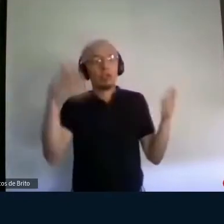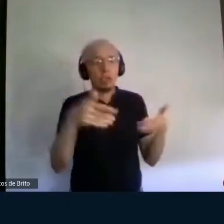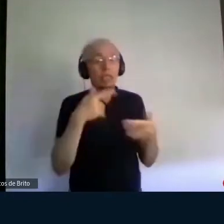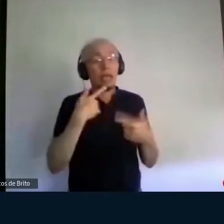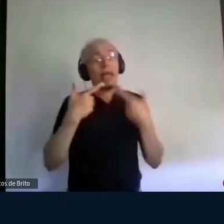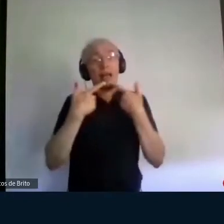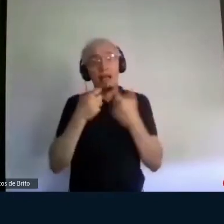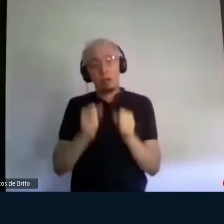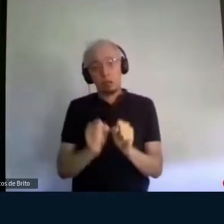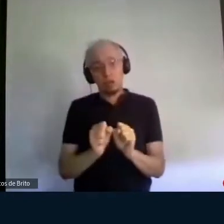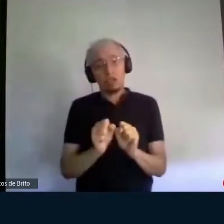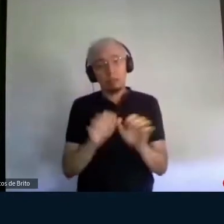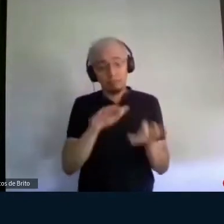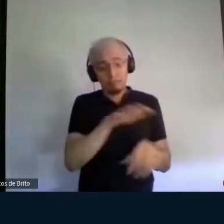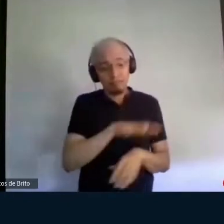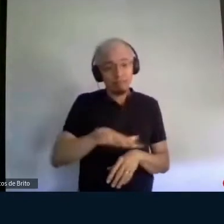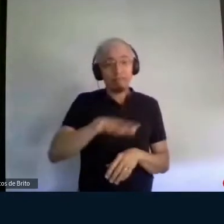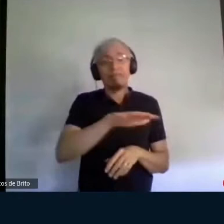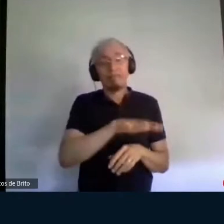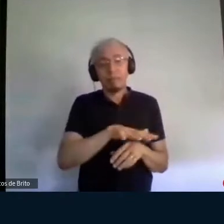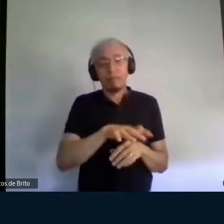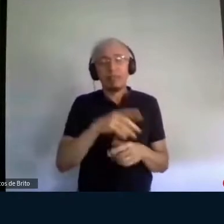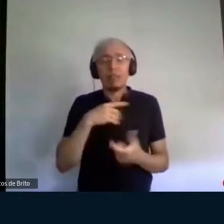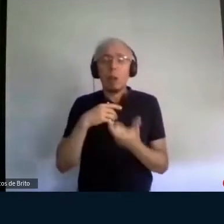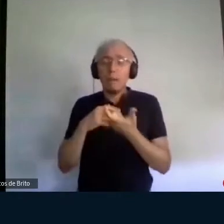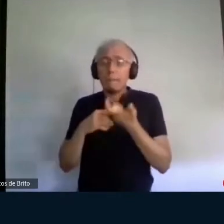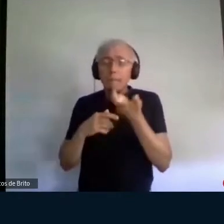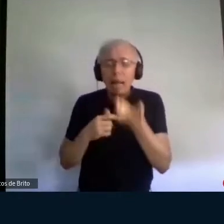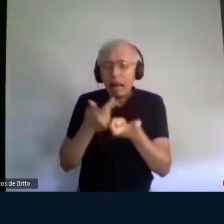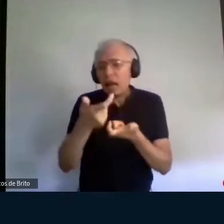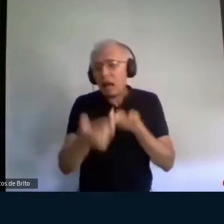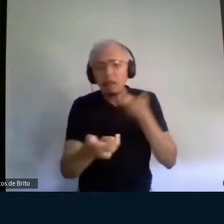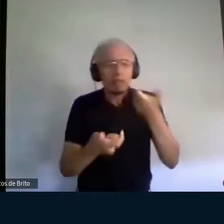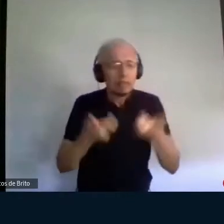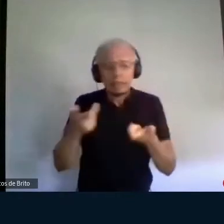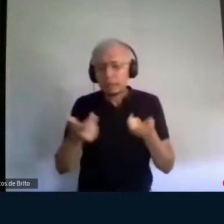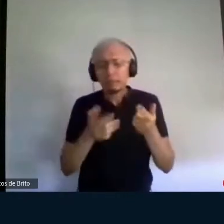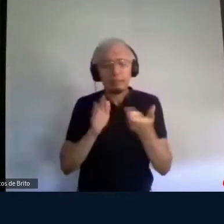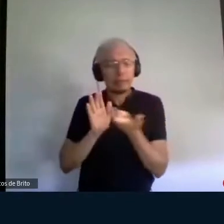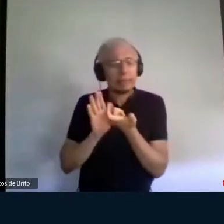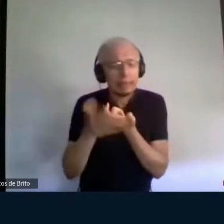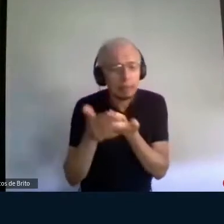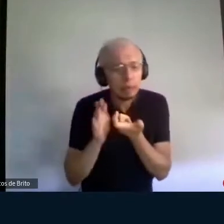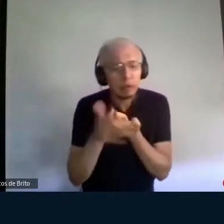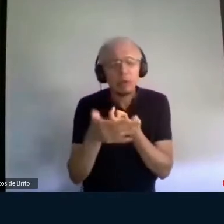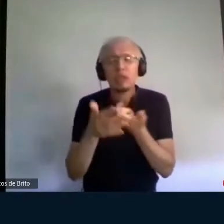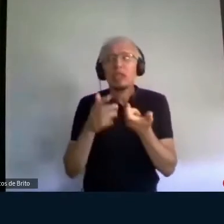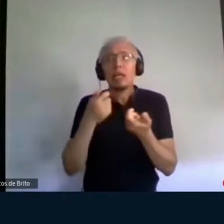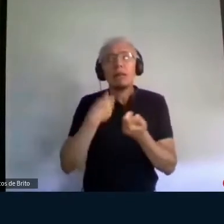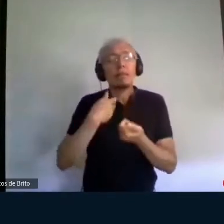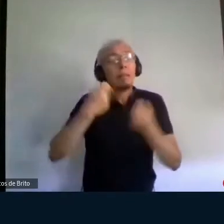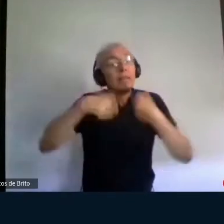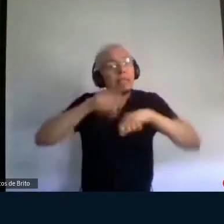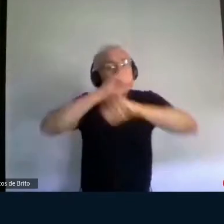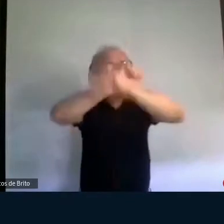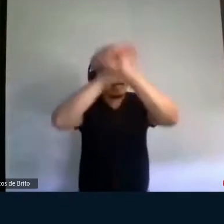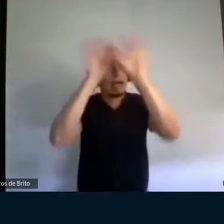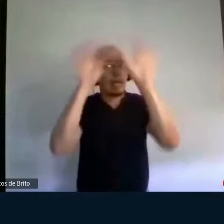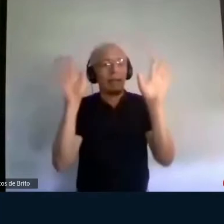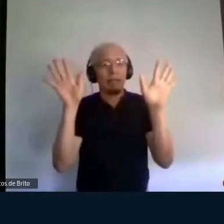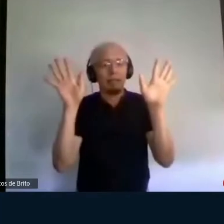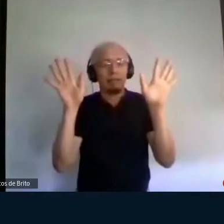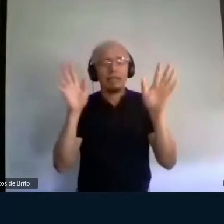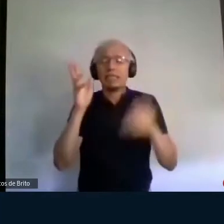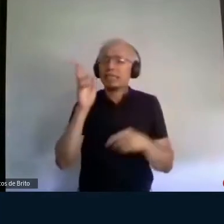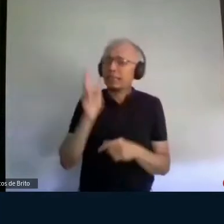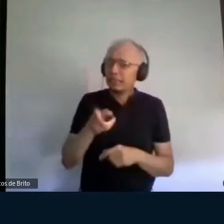né? Ou seja, as palavras, os conceitos, a terminologia precisa ser muito bem definida e sempre, além